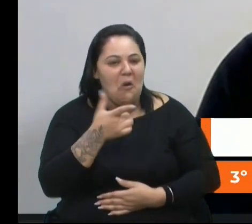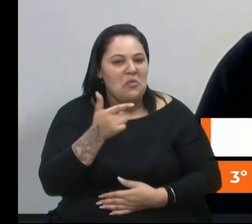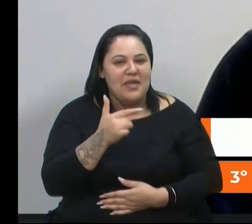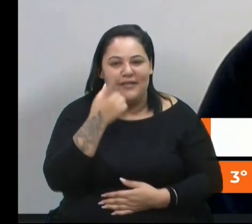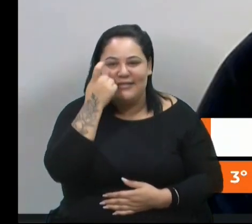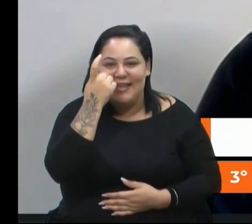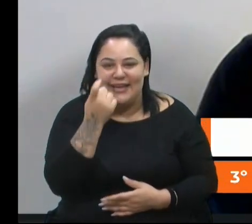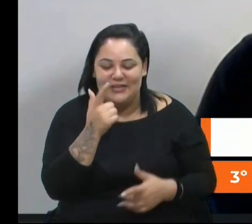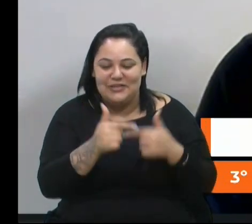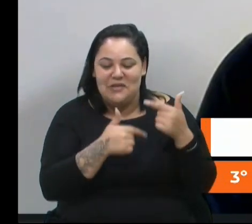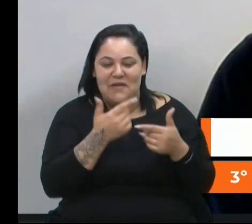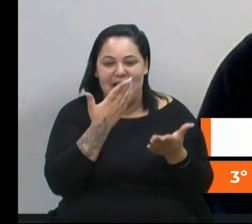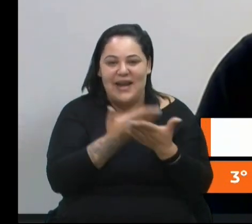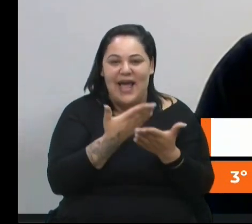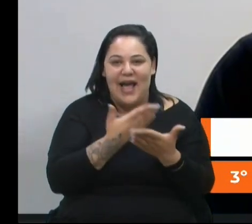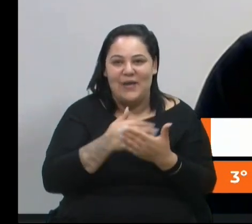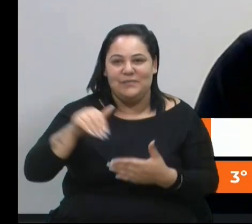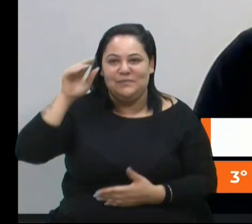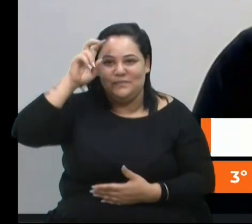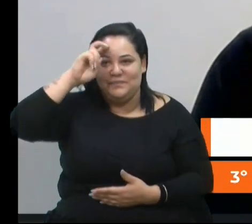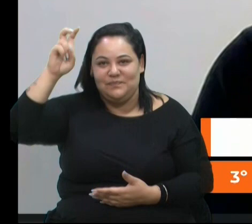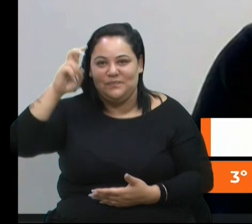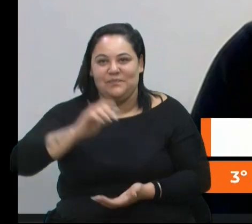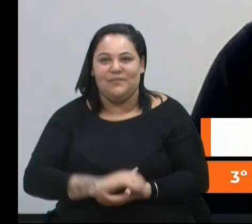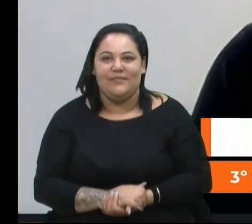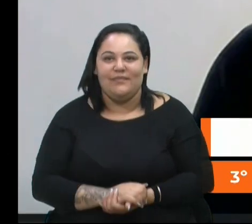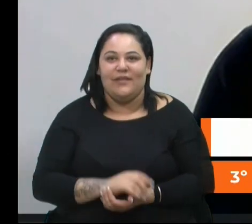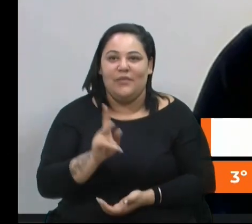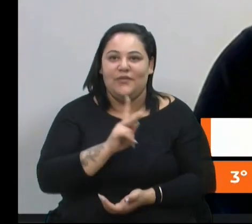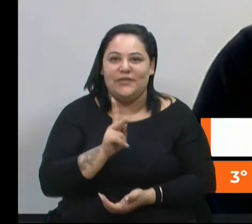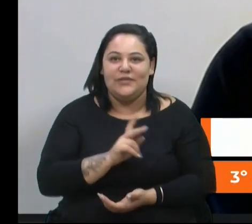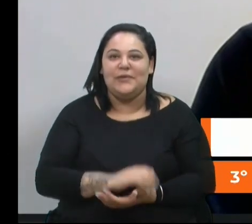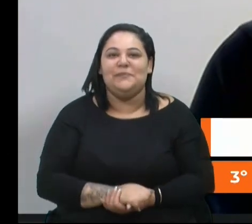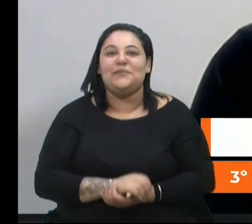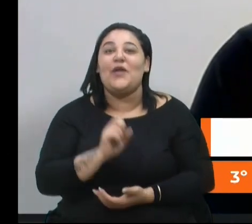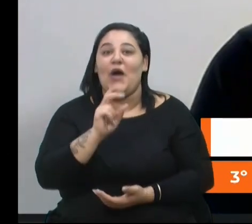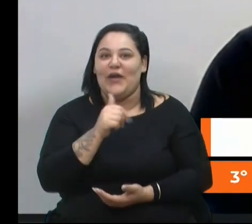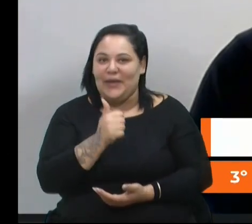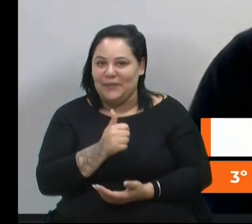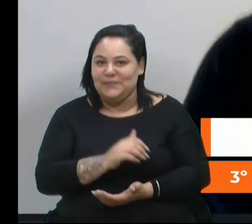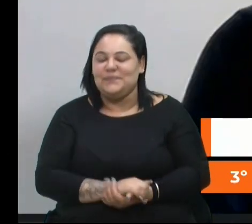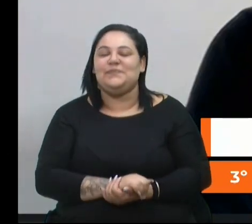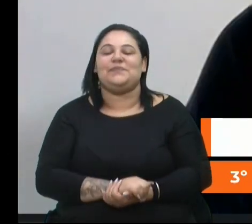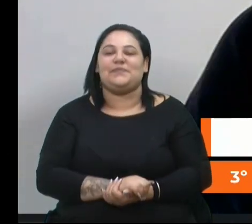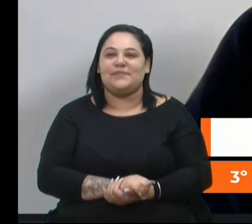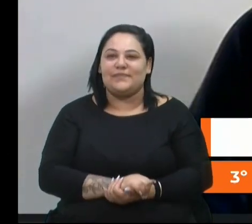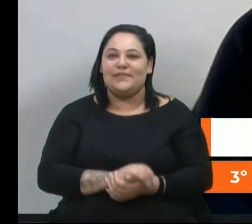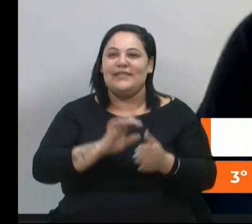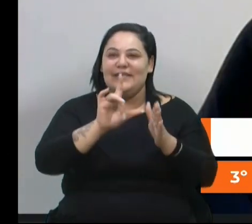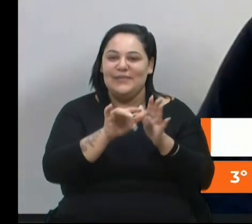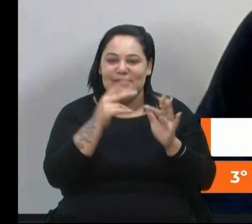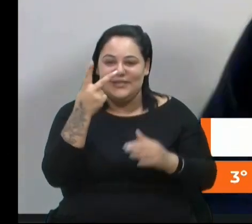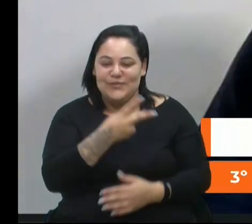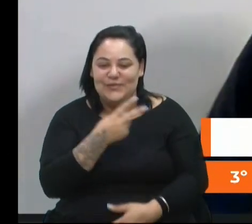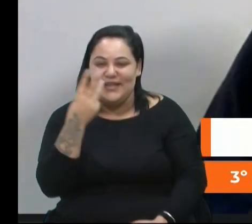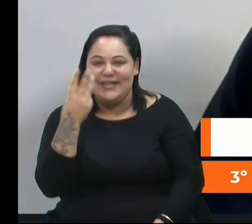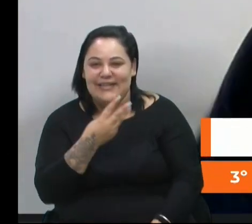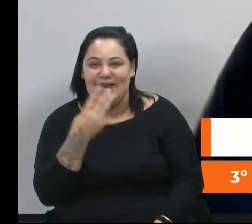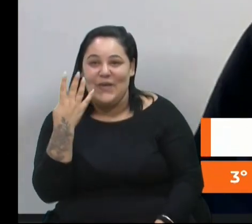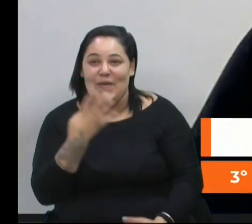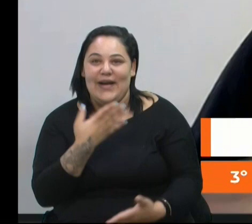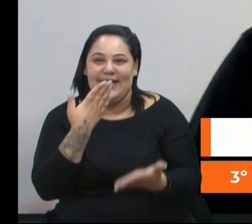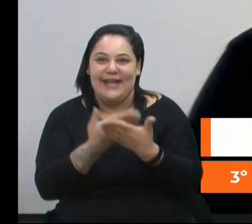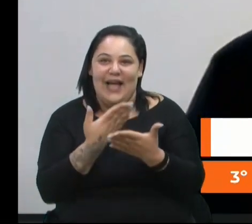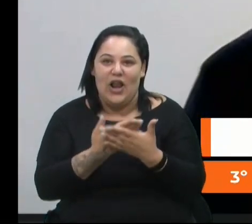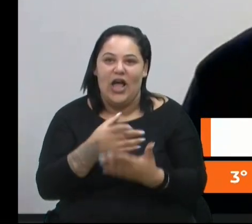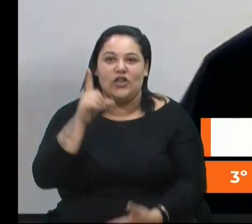interesse de atuar na sala de altas habilidades, não. Aí ela: Tá bom. Aí terminava a aula, segunda aula, terceira aula, quarta,